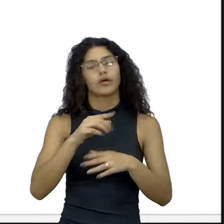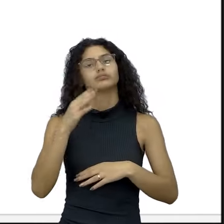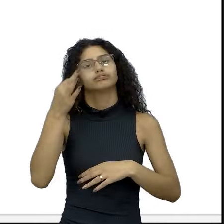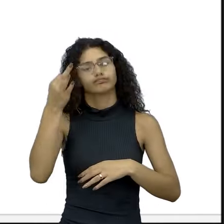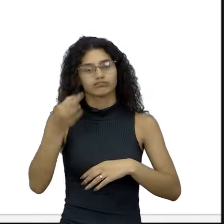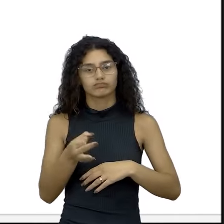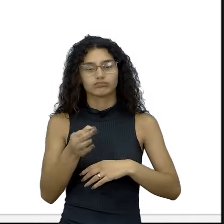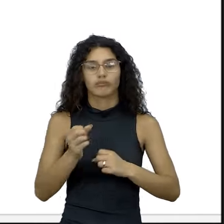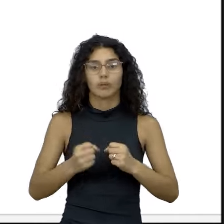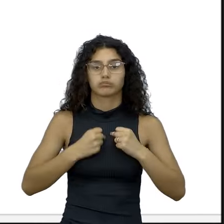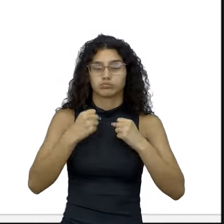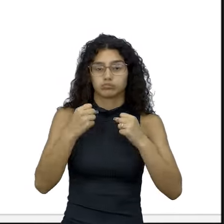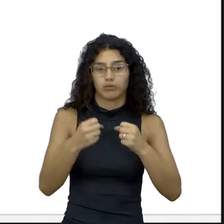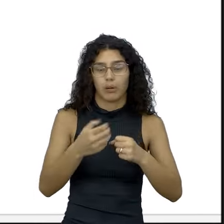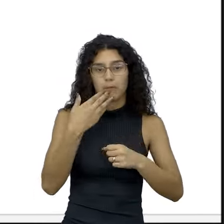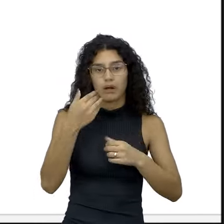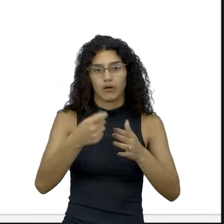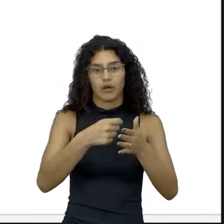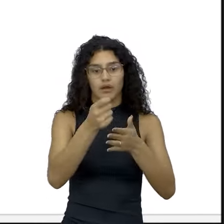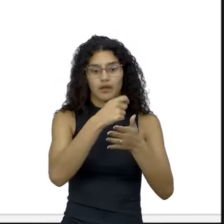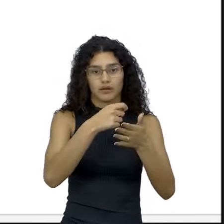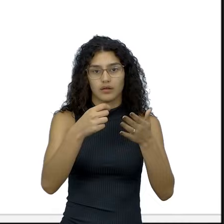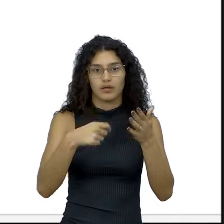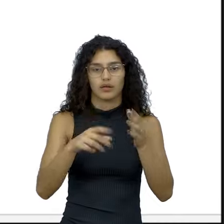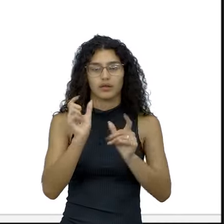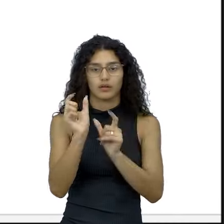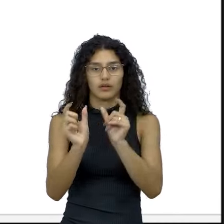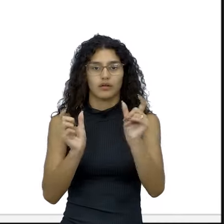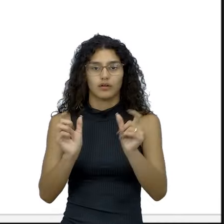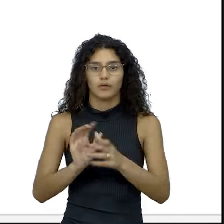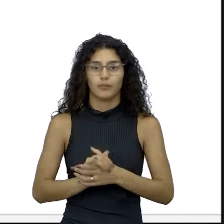aí potencializar a escrita do verbete.